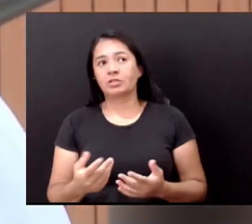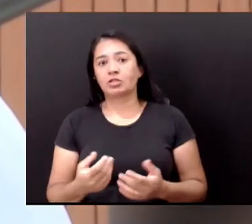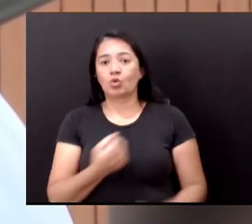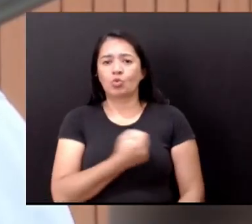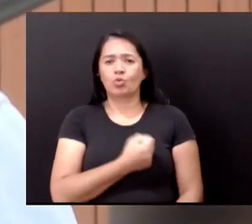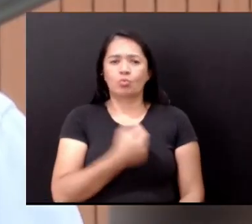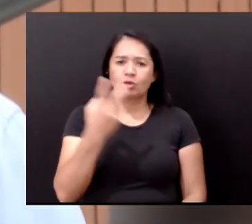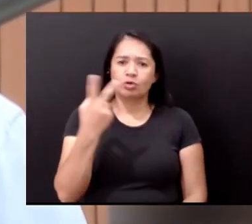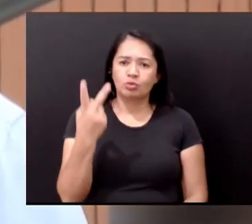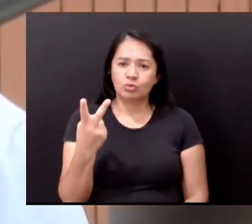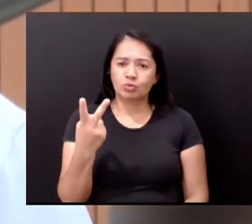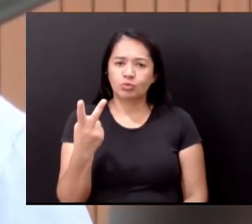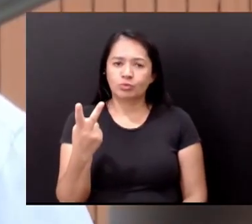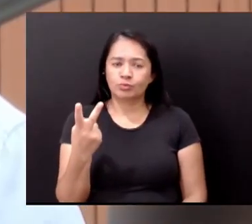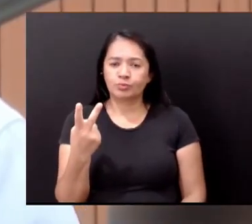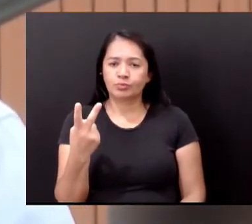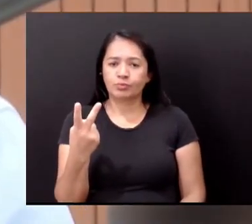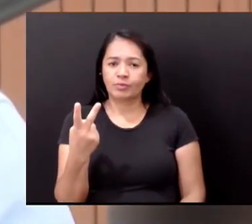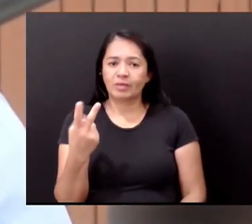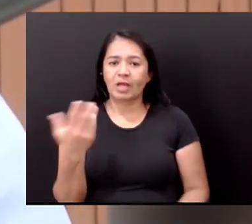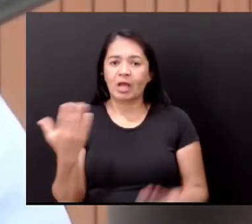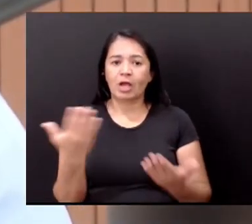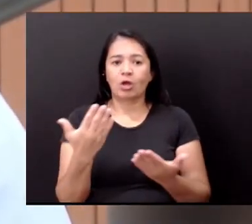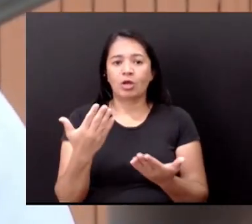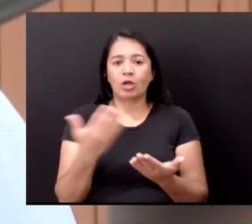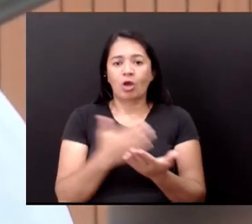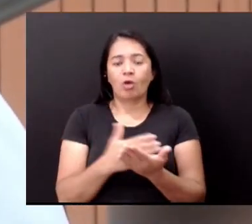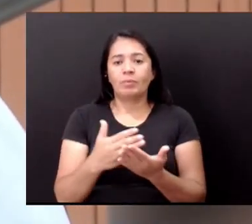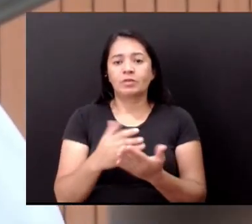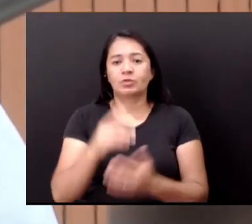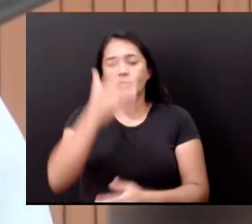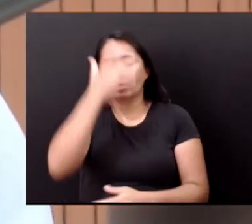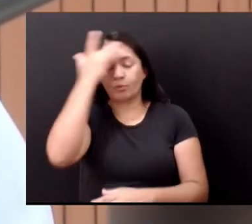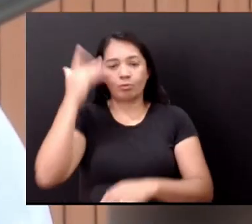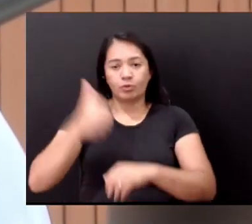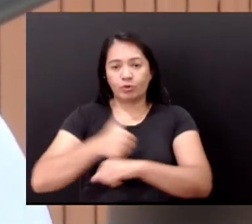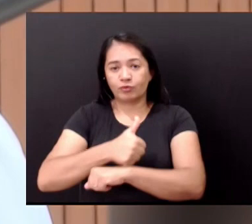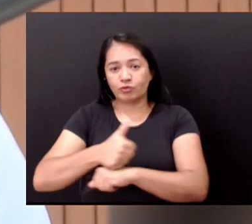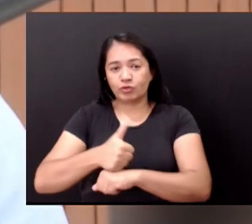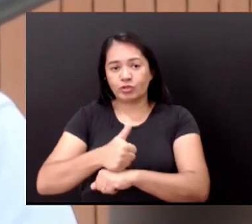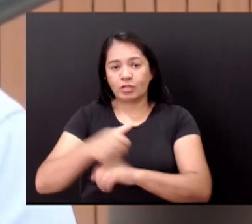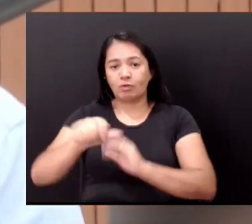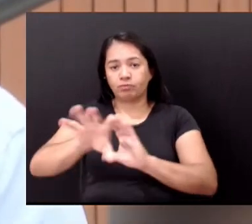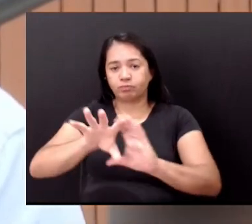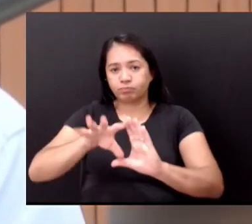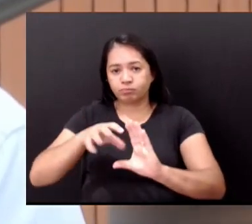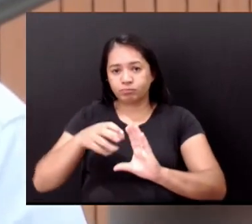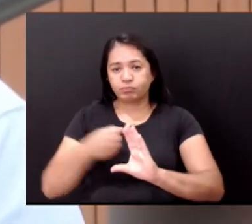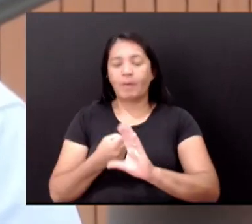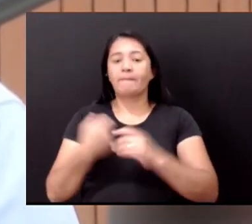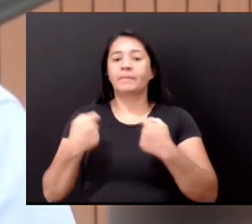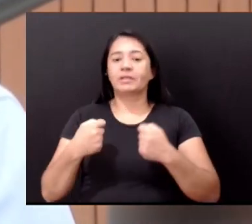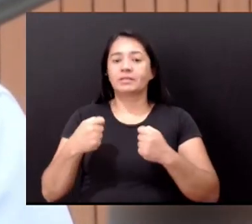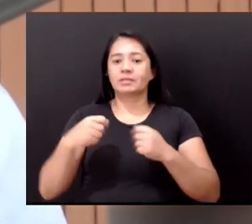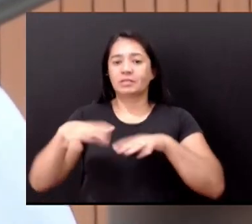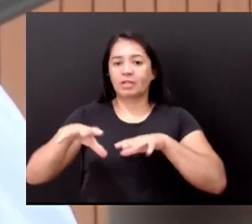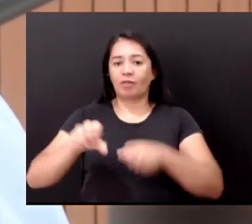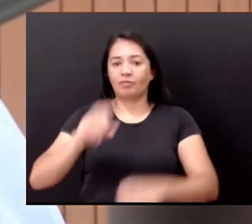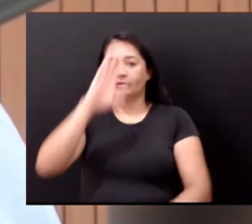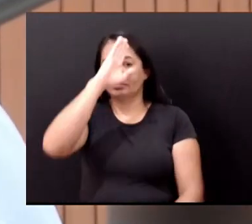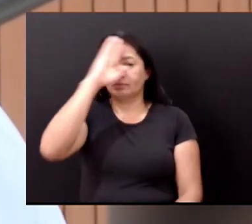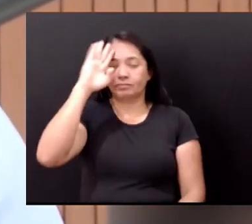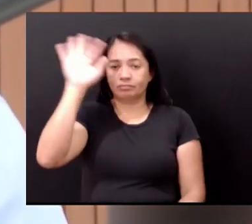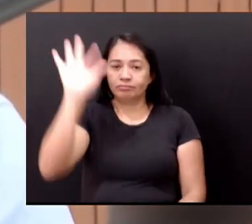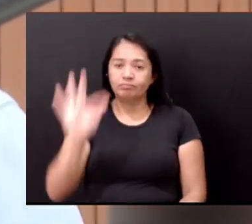que ele passa, o ouvidor dessa casa passa a ter que ter o nível superior para poder preencher o cargo. Então, a gente